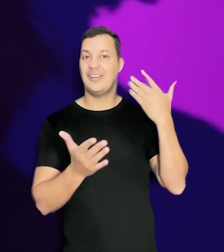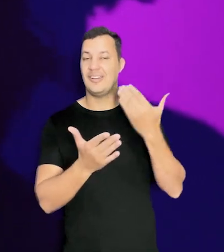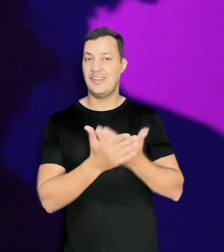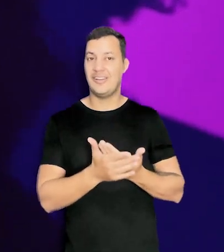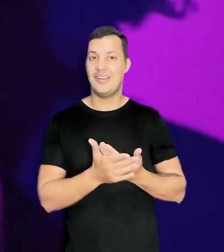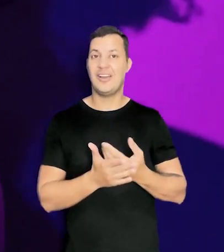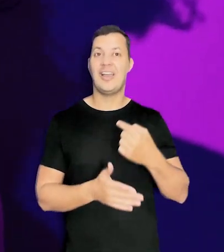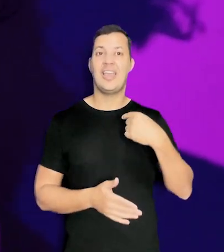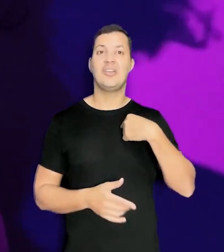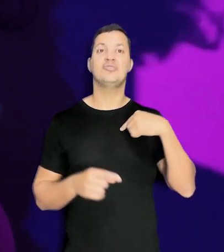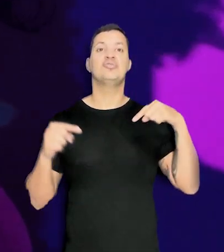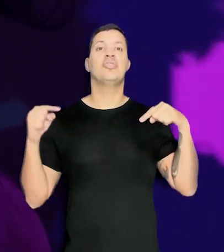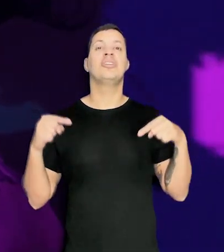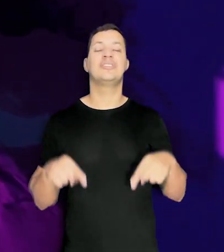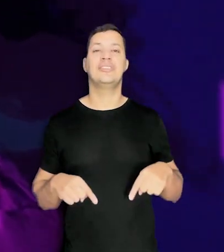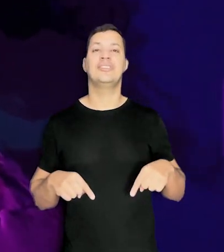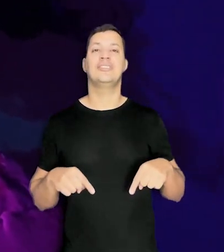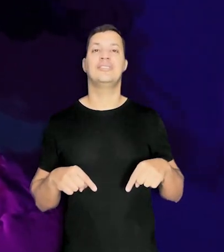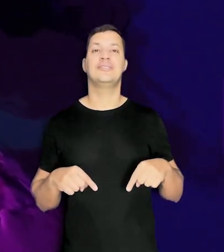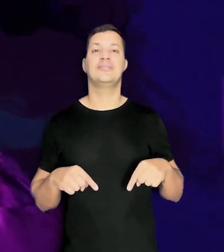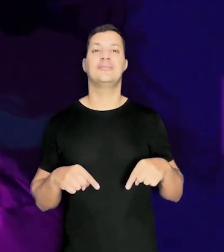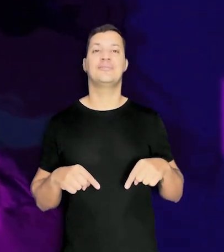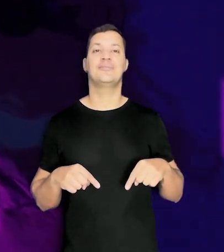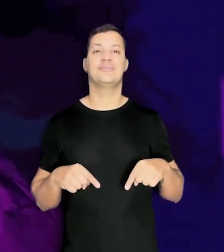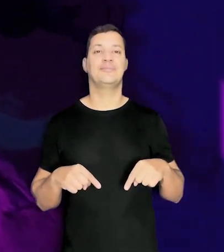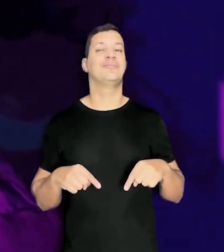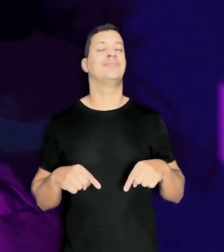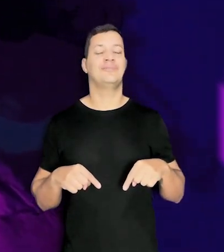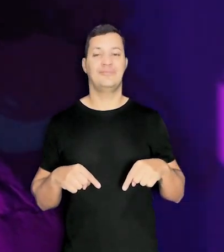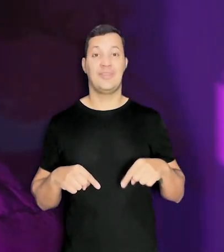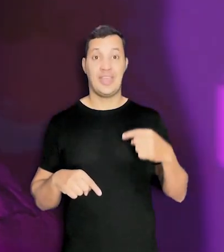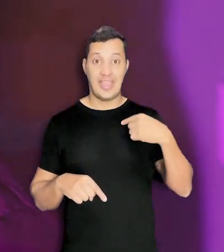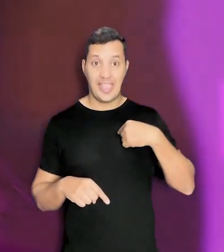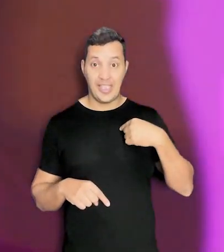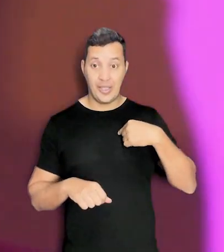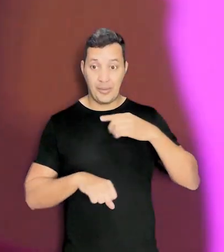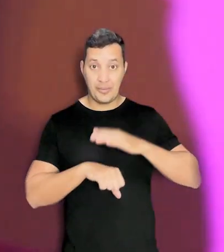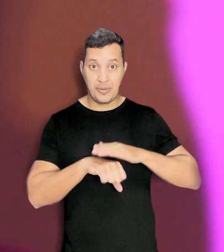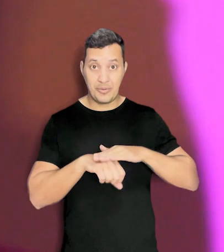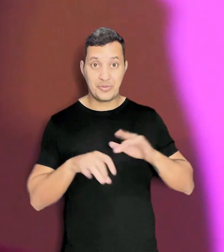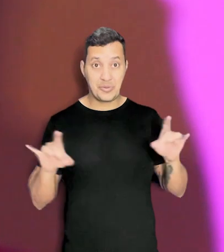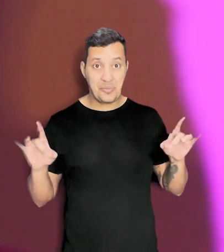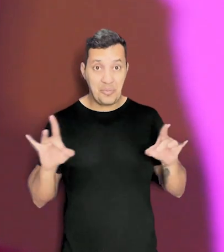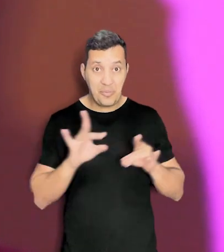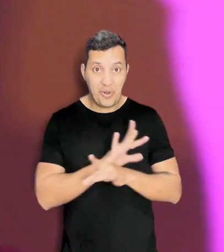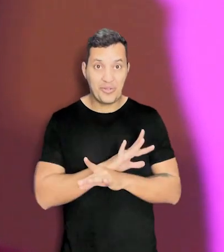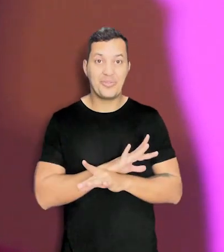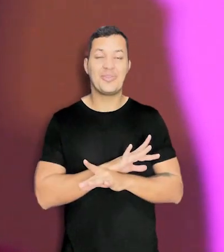Eu tô aqui. E eu tô pronto.